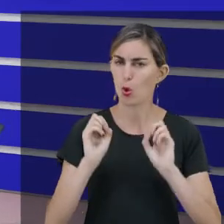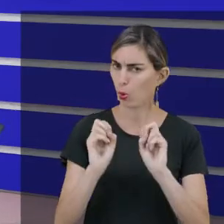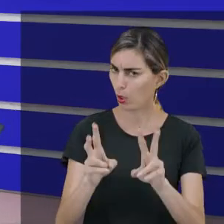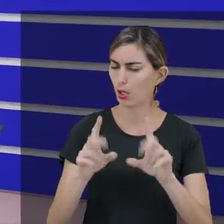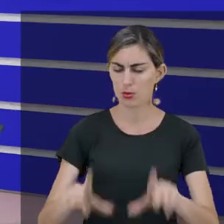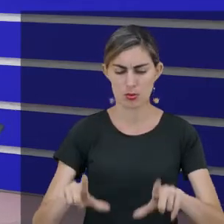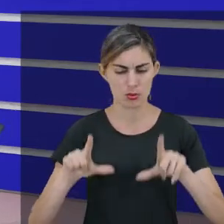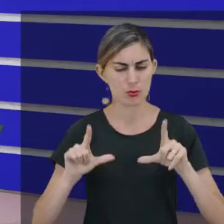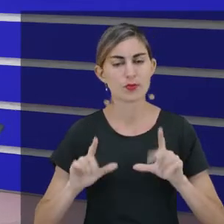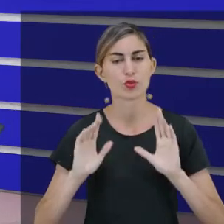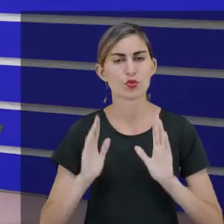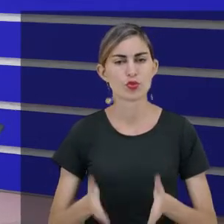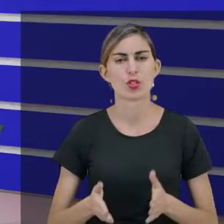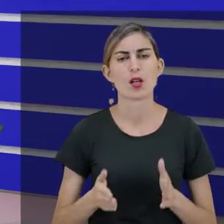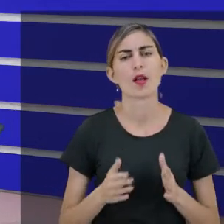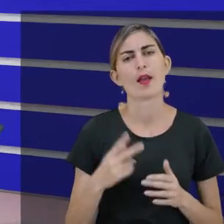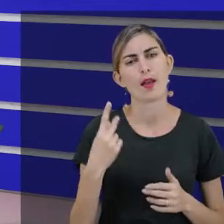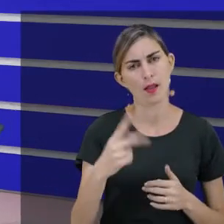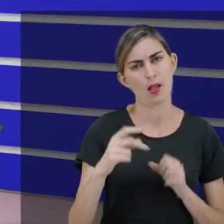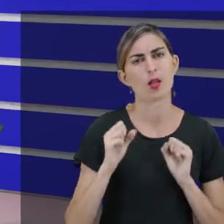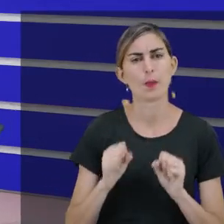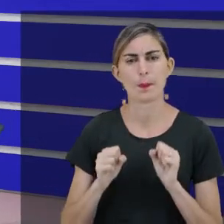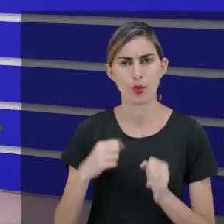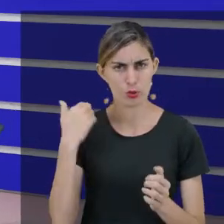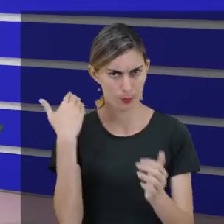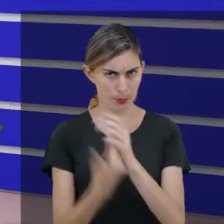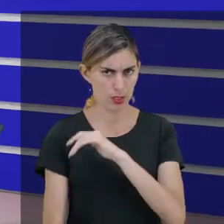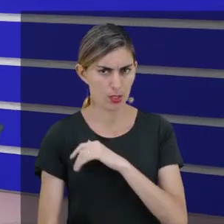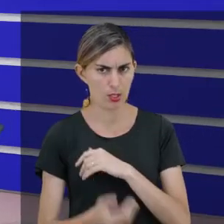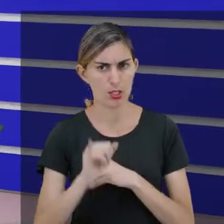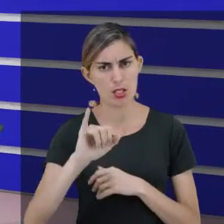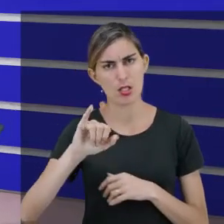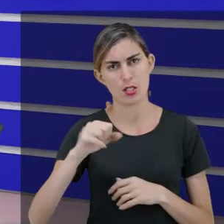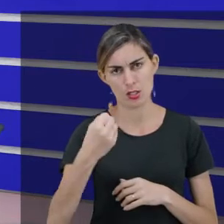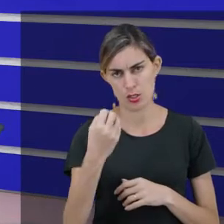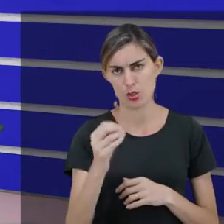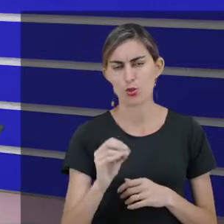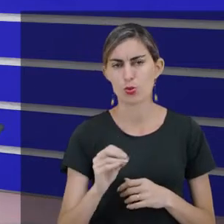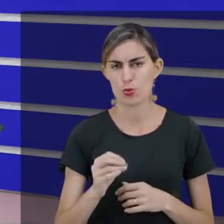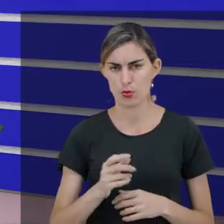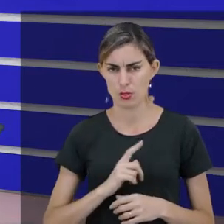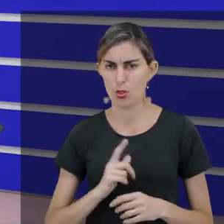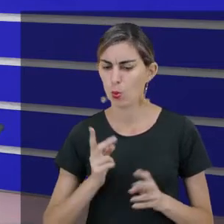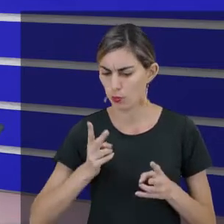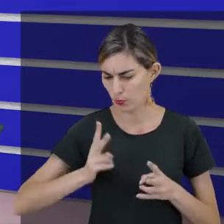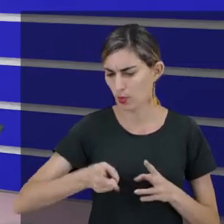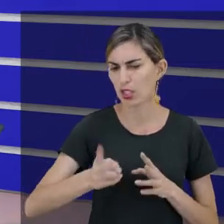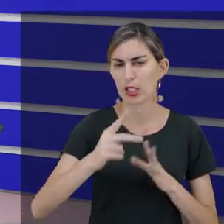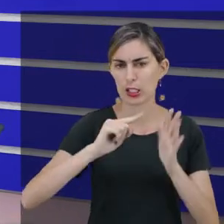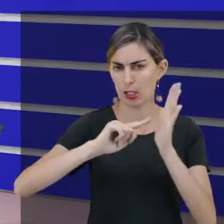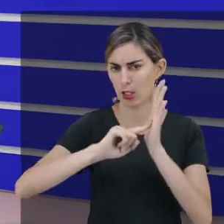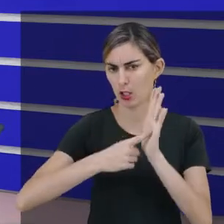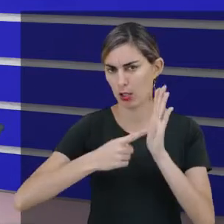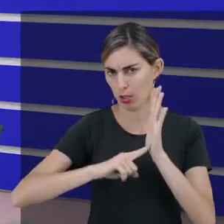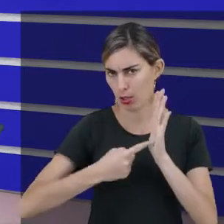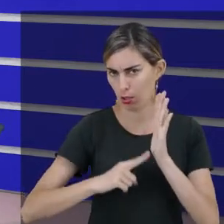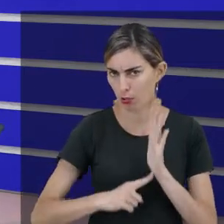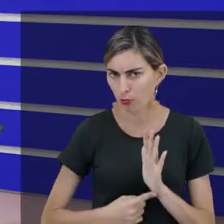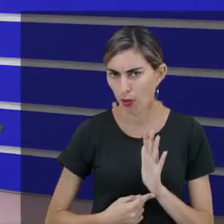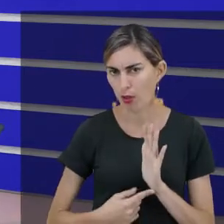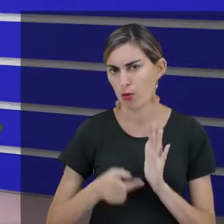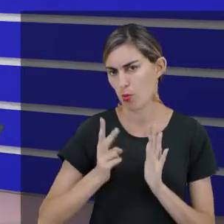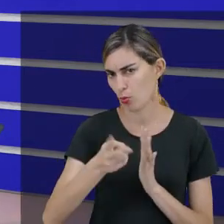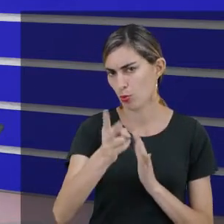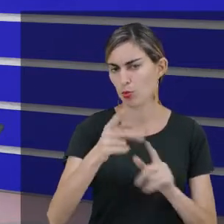está tudo certinho, ela pode perder a ISO? Ela tem que manter algum critério para ela se manter com